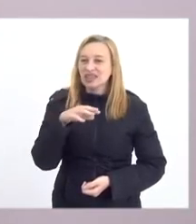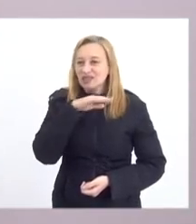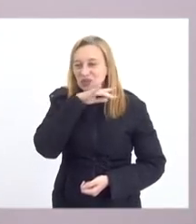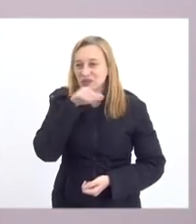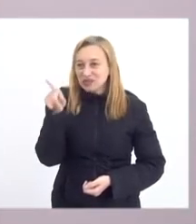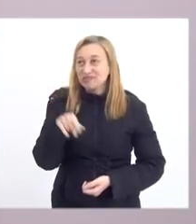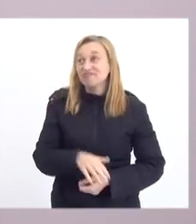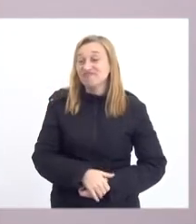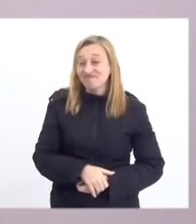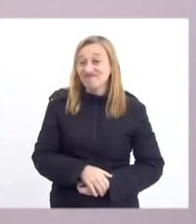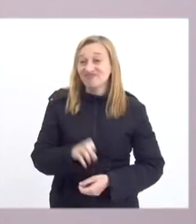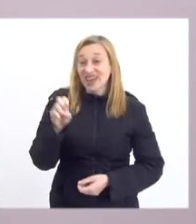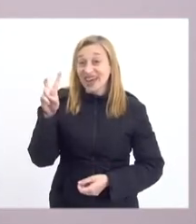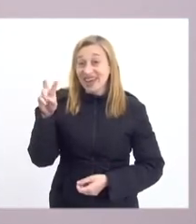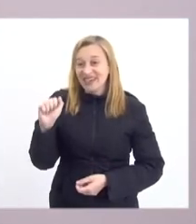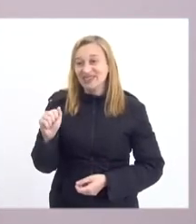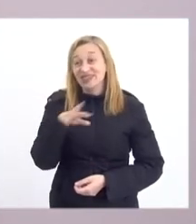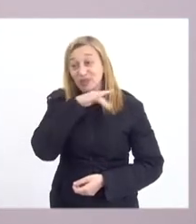Essa erva.